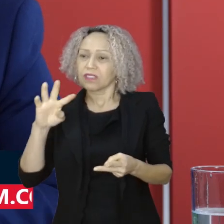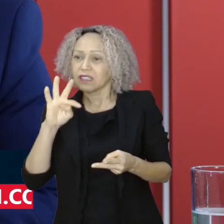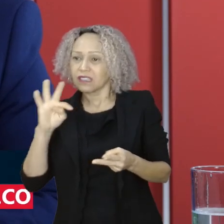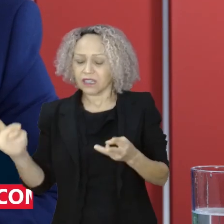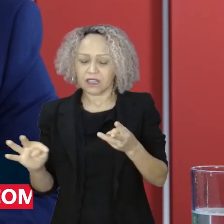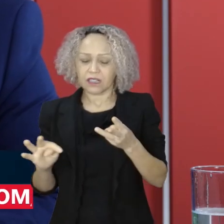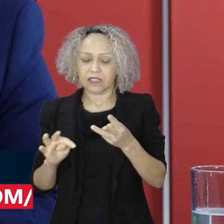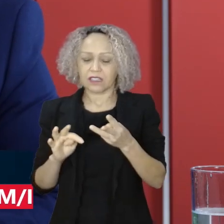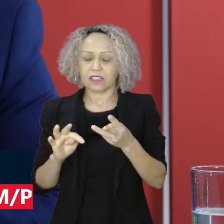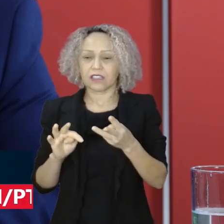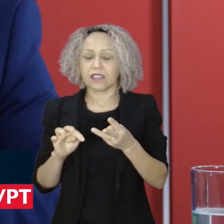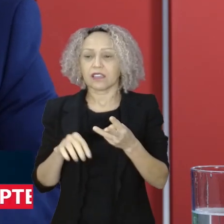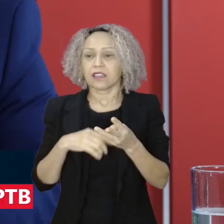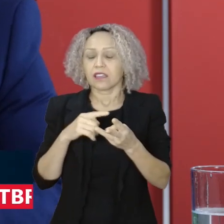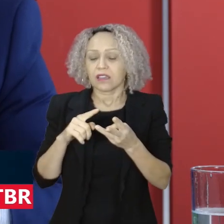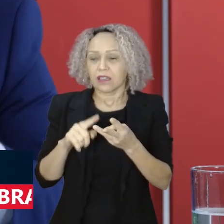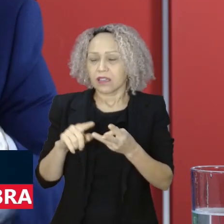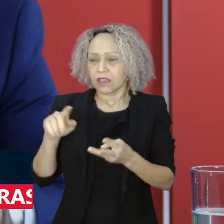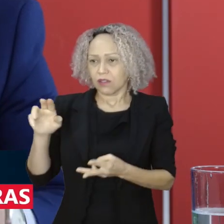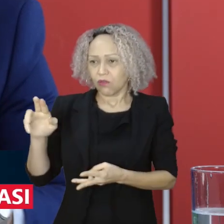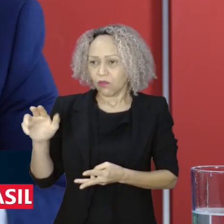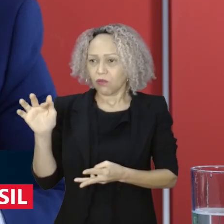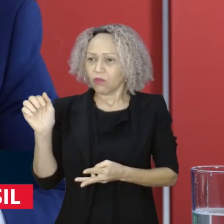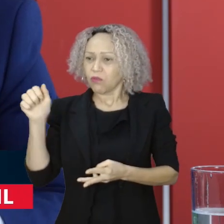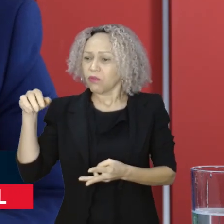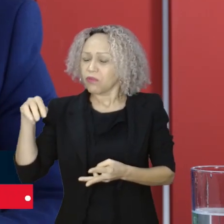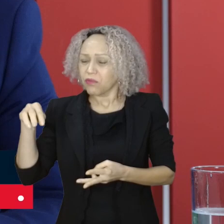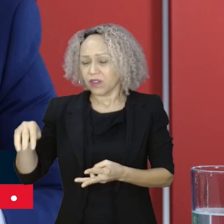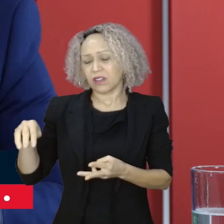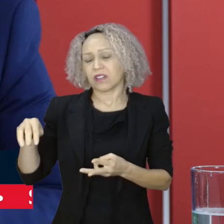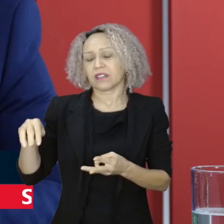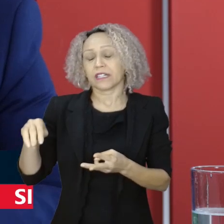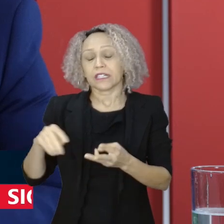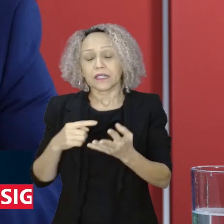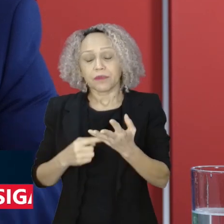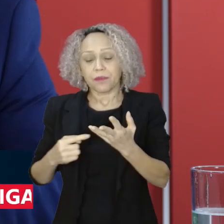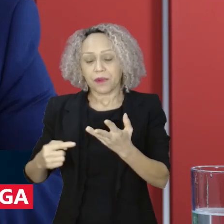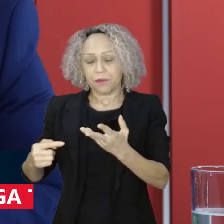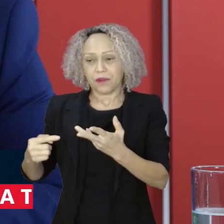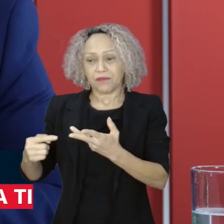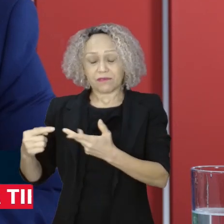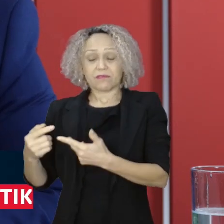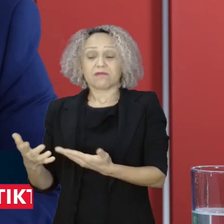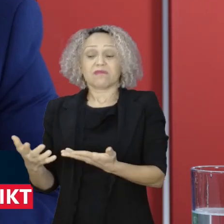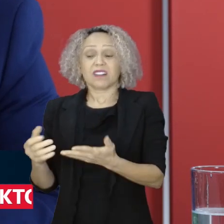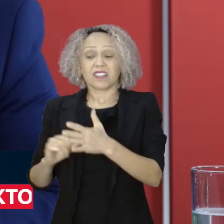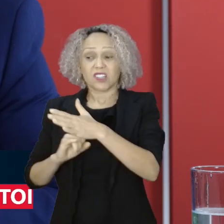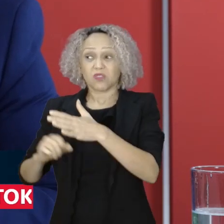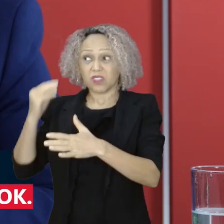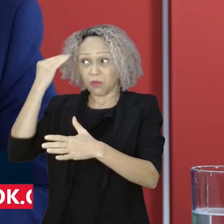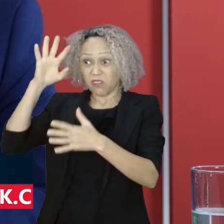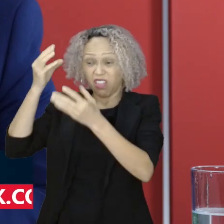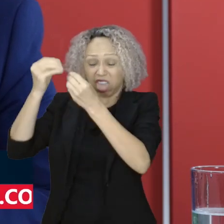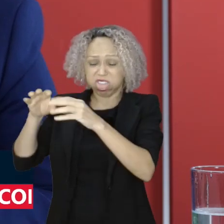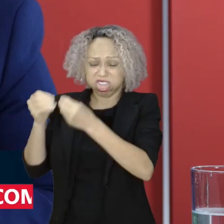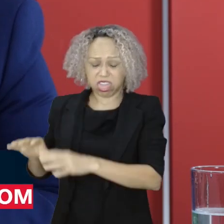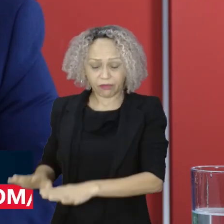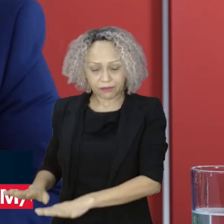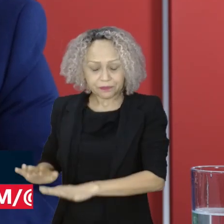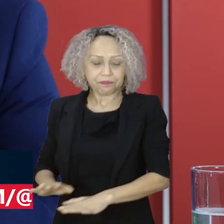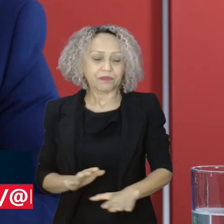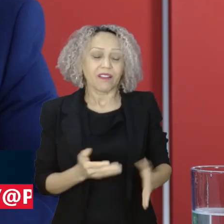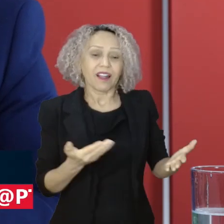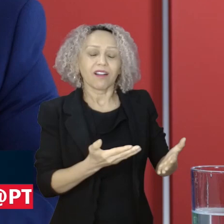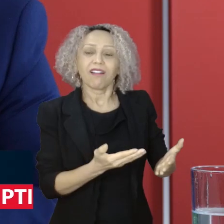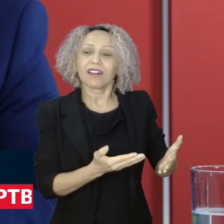80 anos. E nós estamos retomando essas políticas porque o Ministério renasceu com o maior orçamento da sua